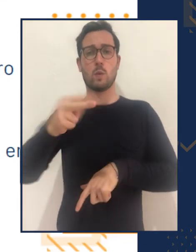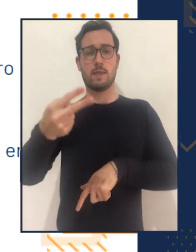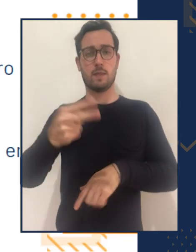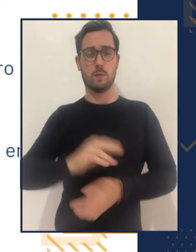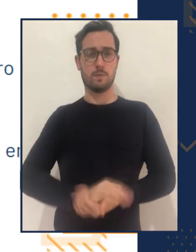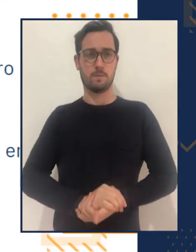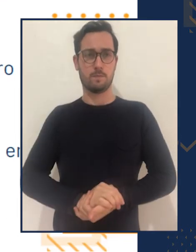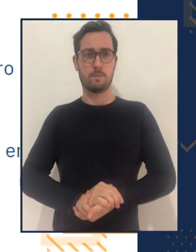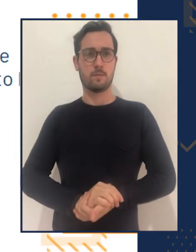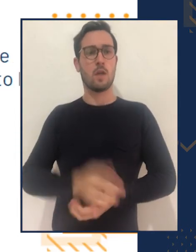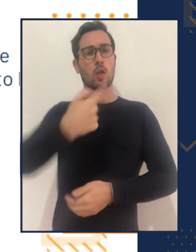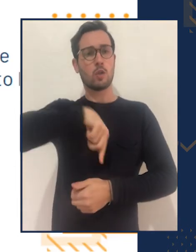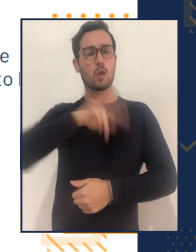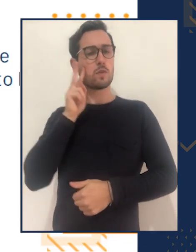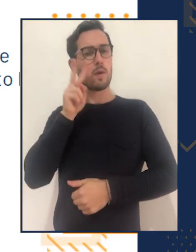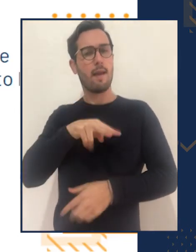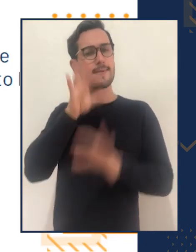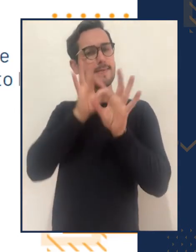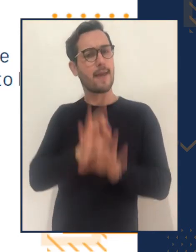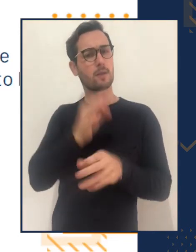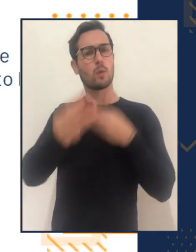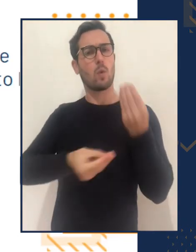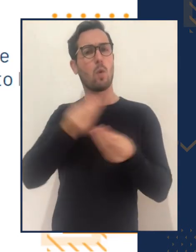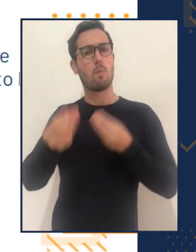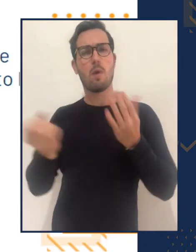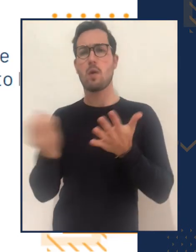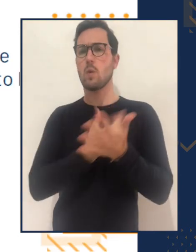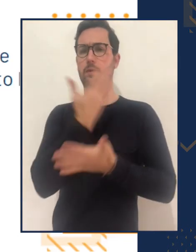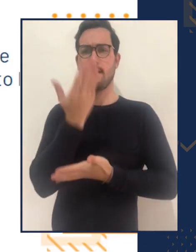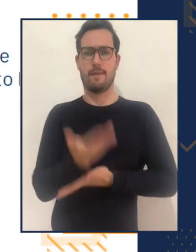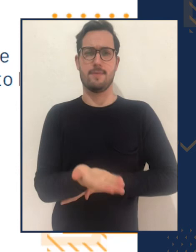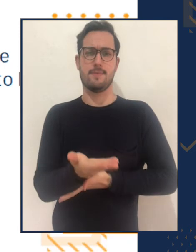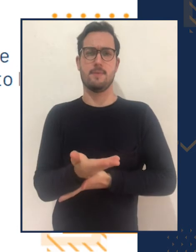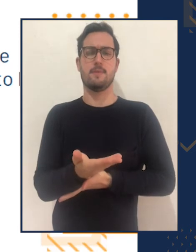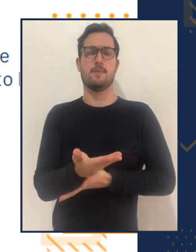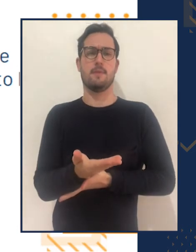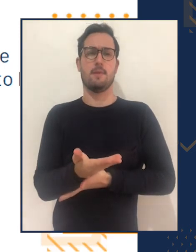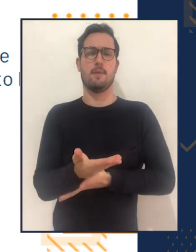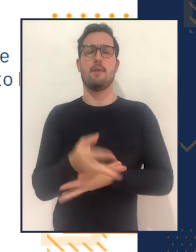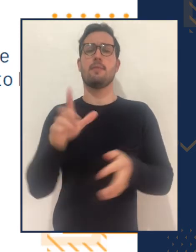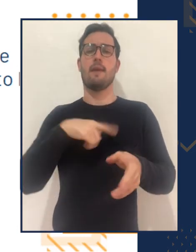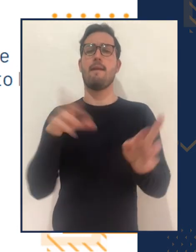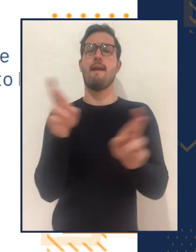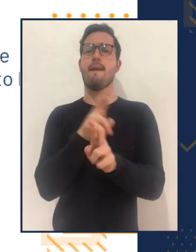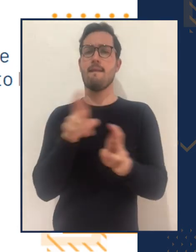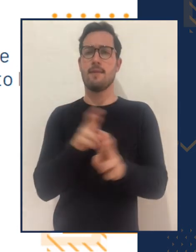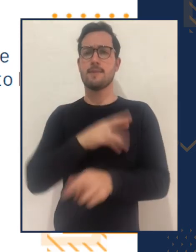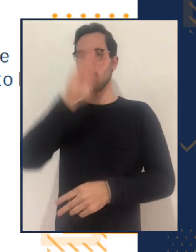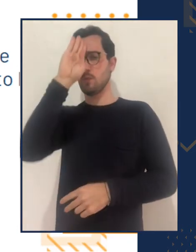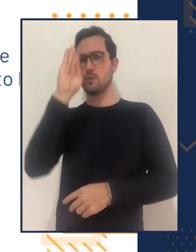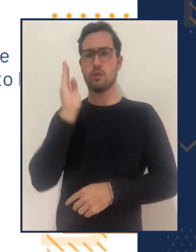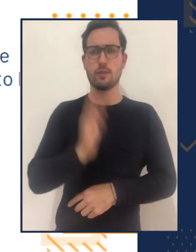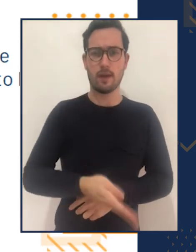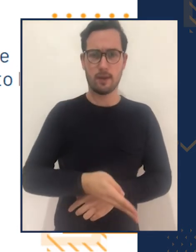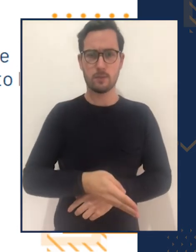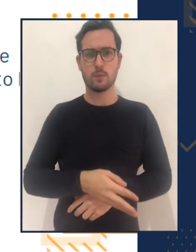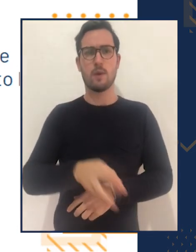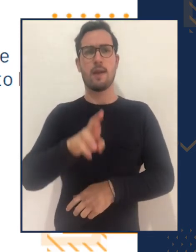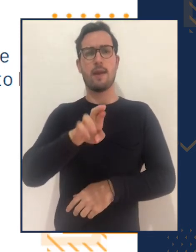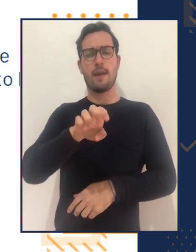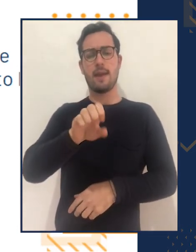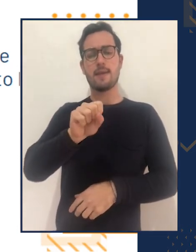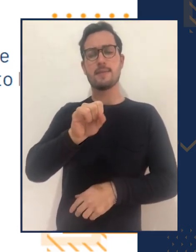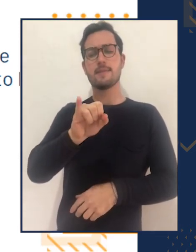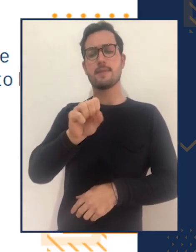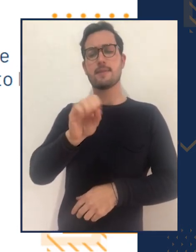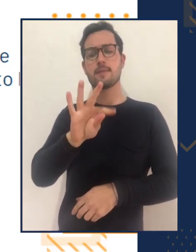quadrados. Então, a gente consegue ver pela fórmula que acontece, então tem essa relação diretamente proporcional